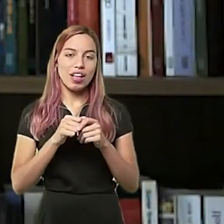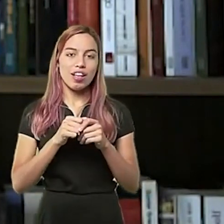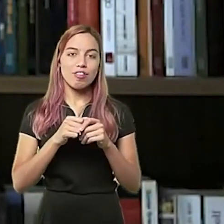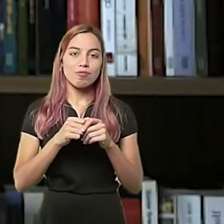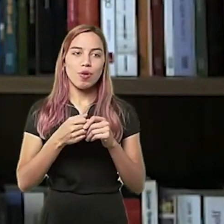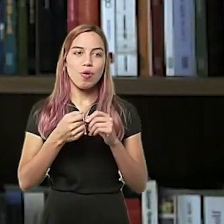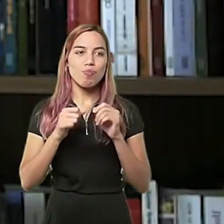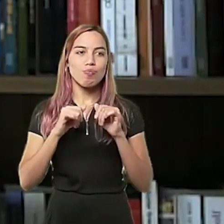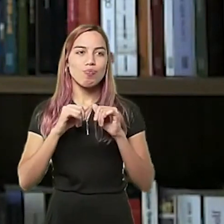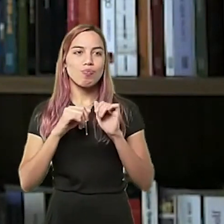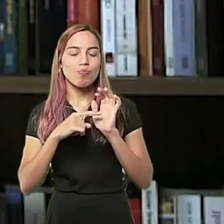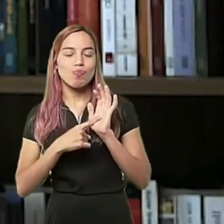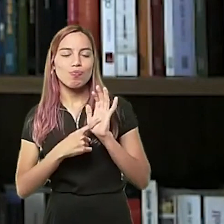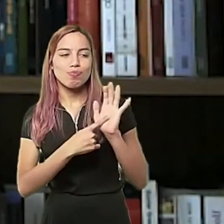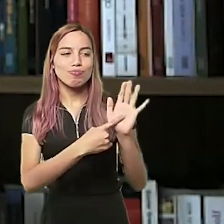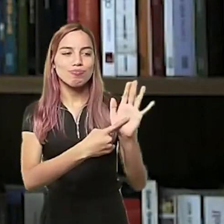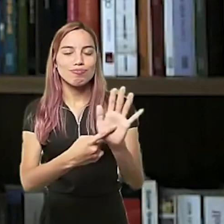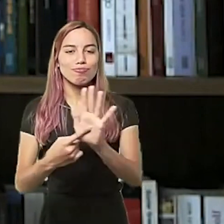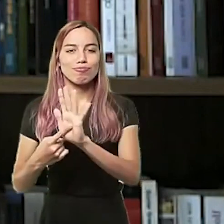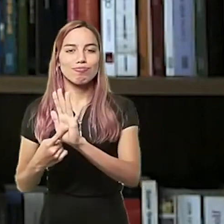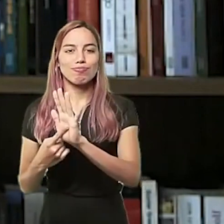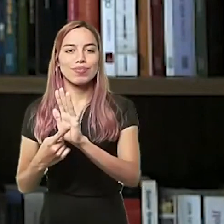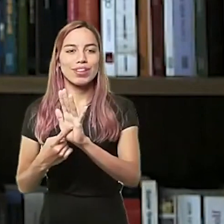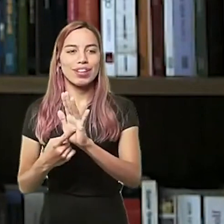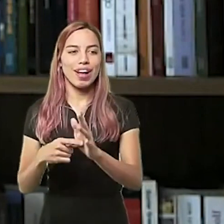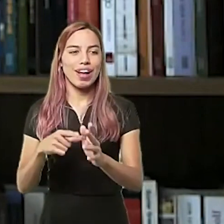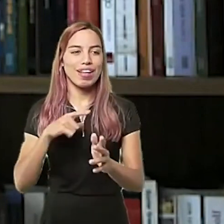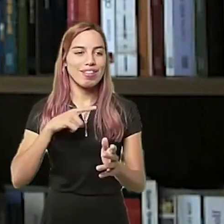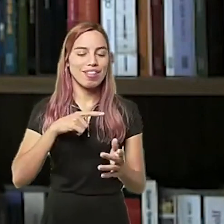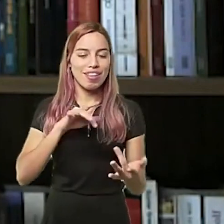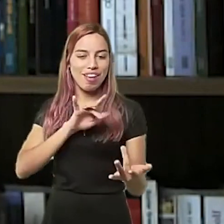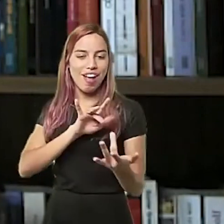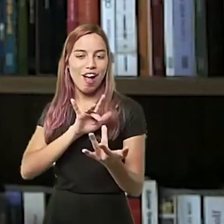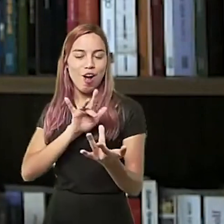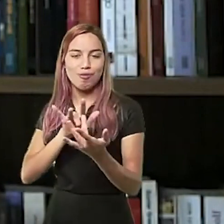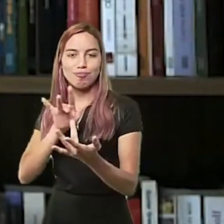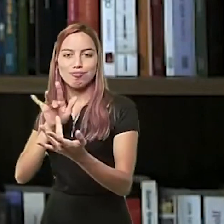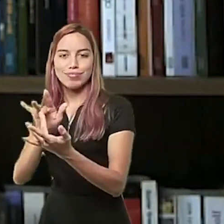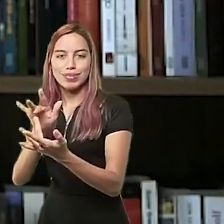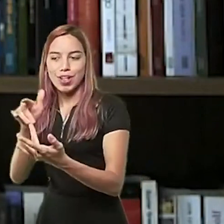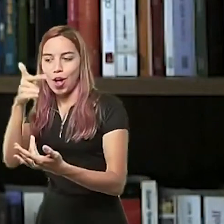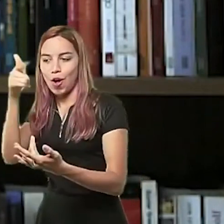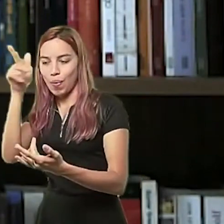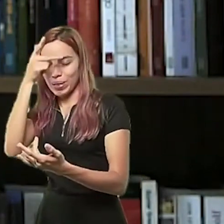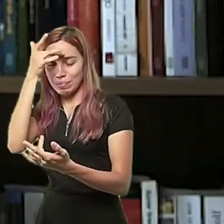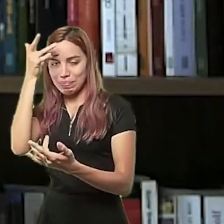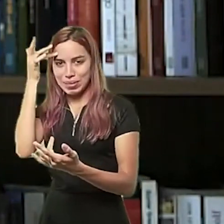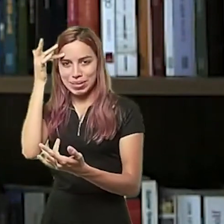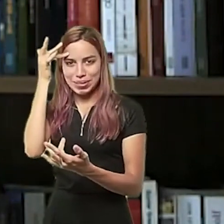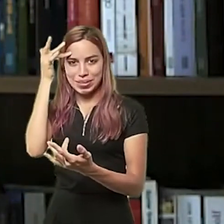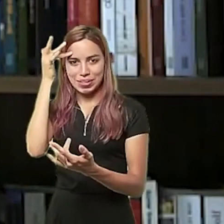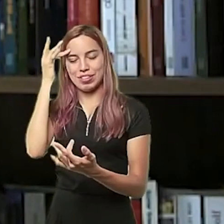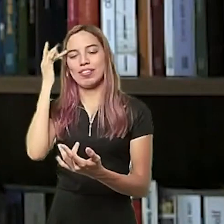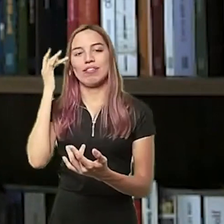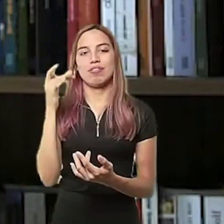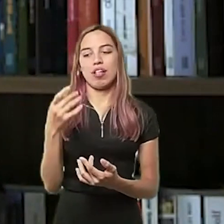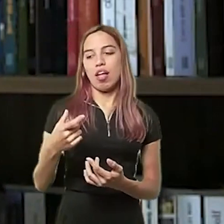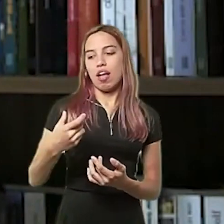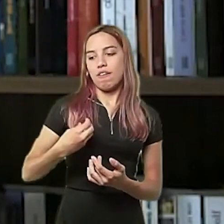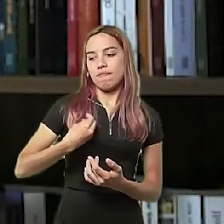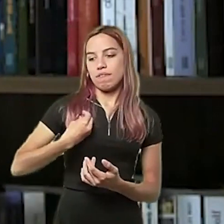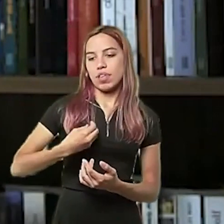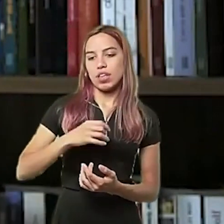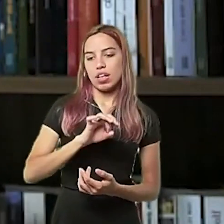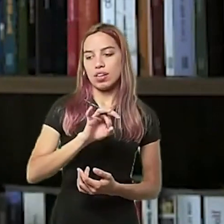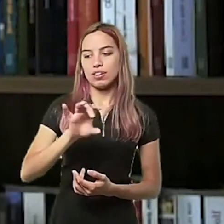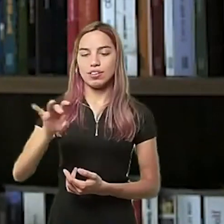nos possibilita essa conexão com o outro, essa conexão com a vida do outro, né? A gente consegue,